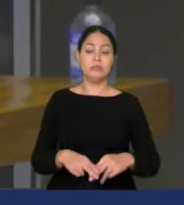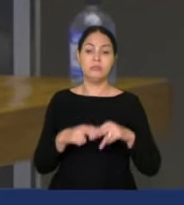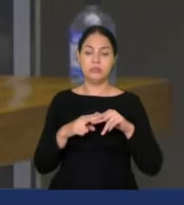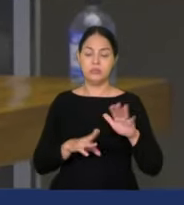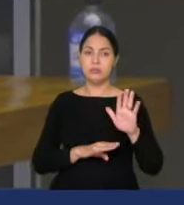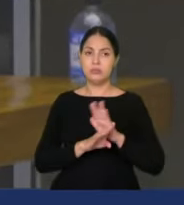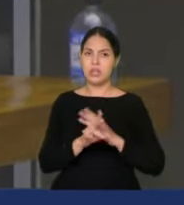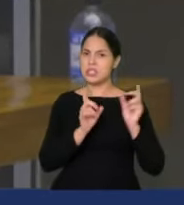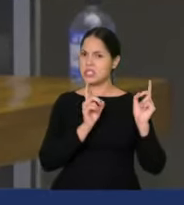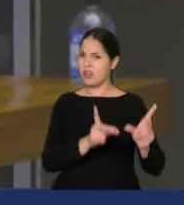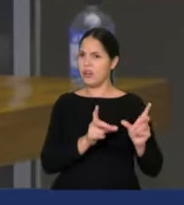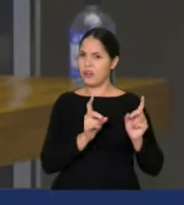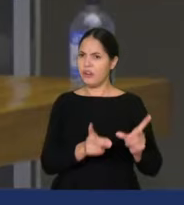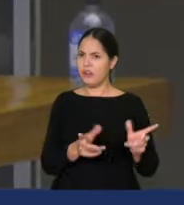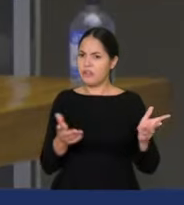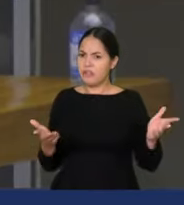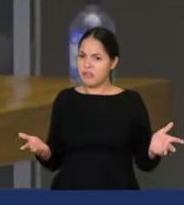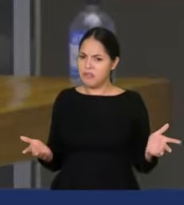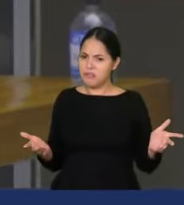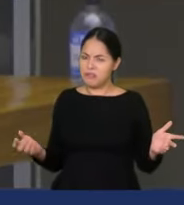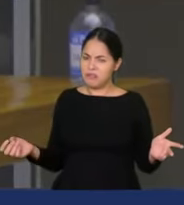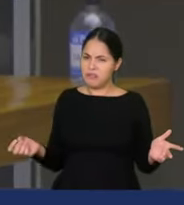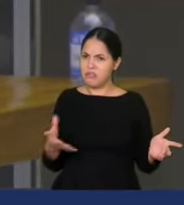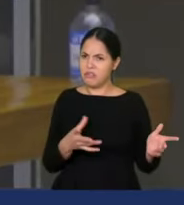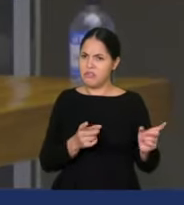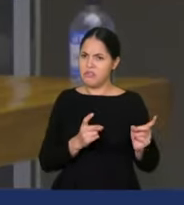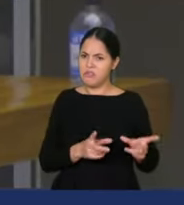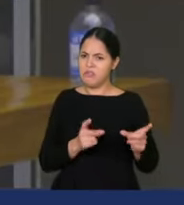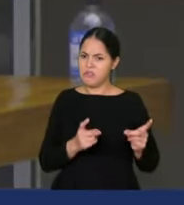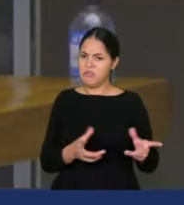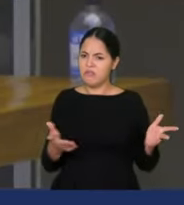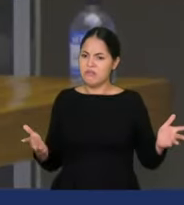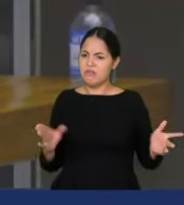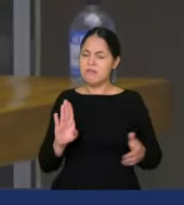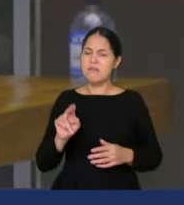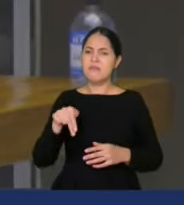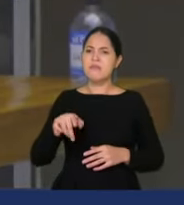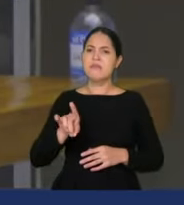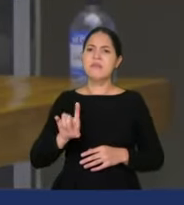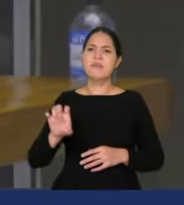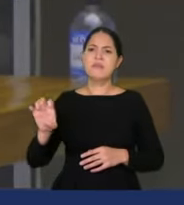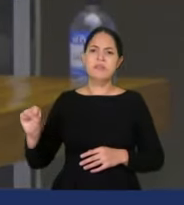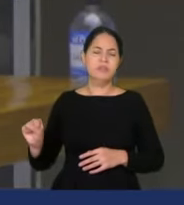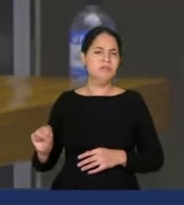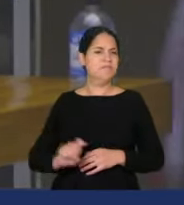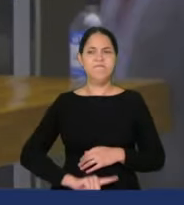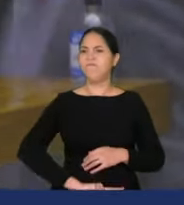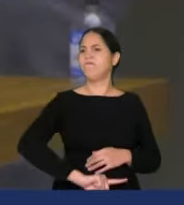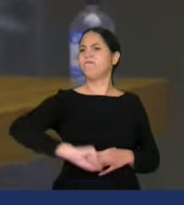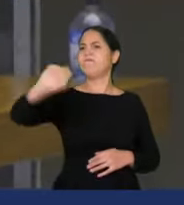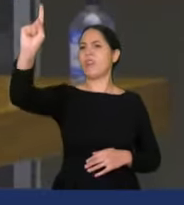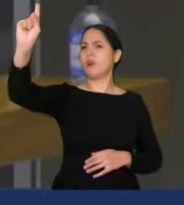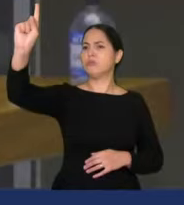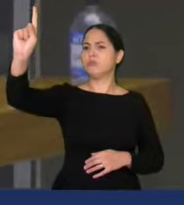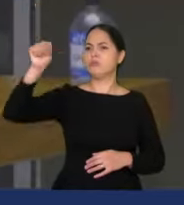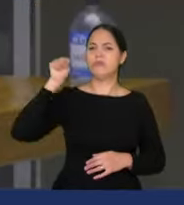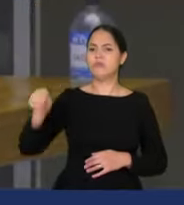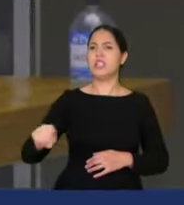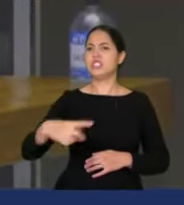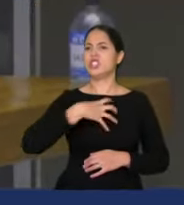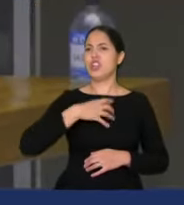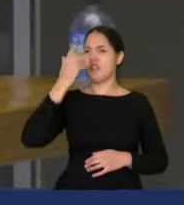ações, das novas ações e das ações do BNDES não vai ser entregue assim fácil,